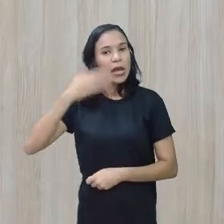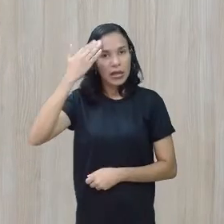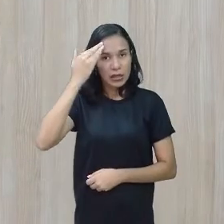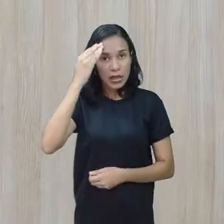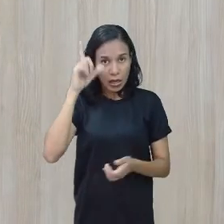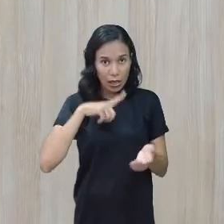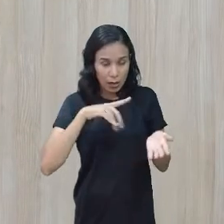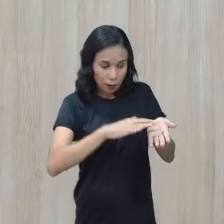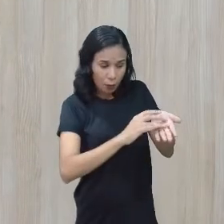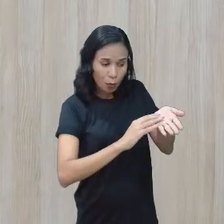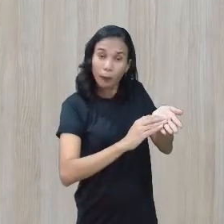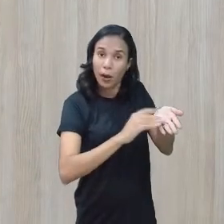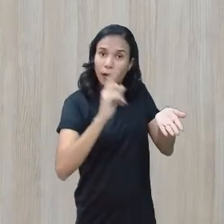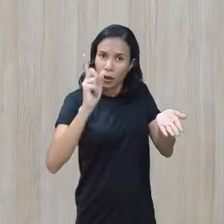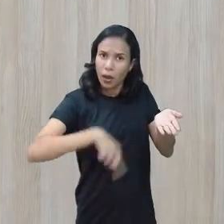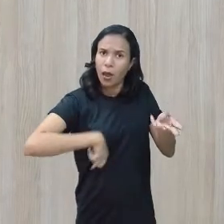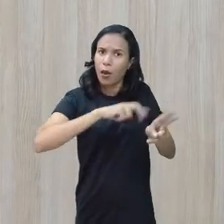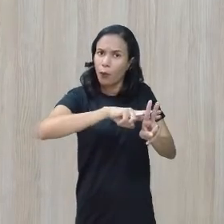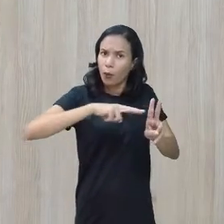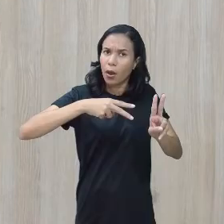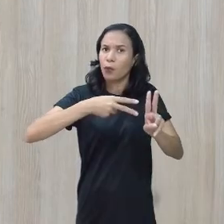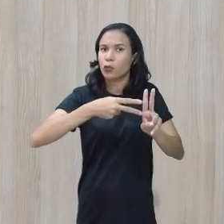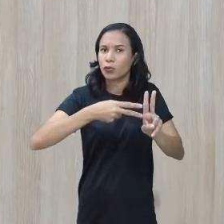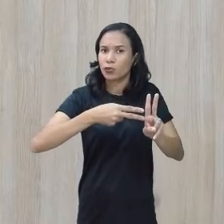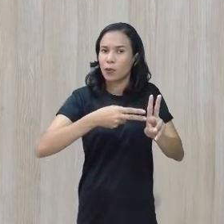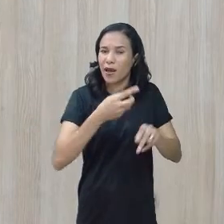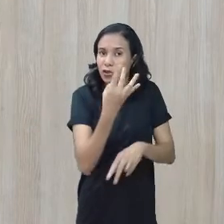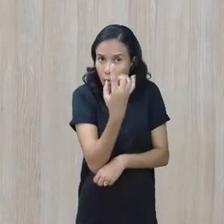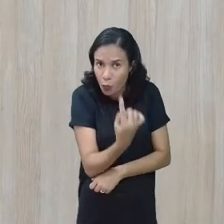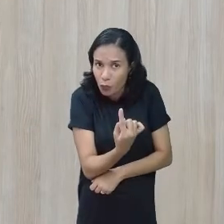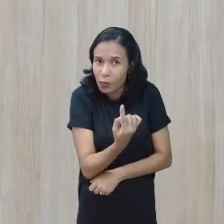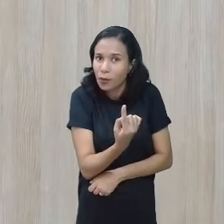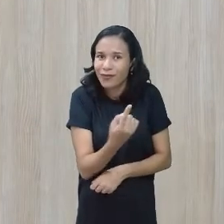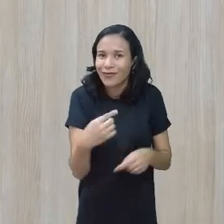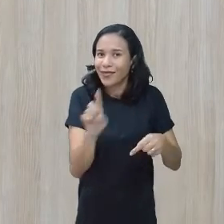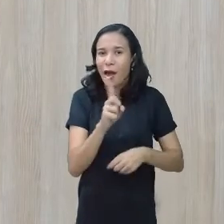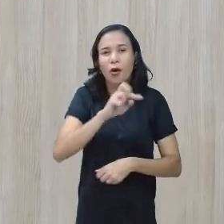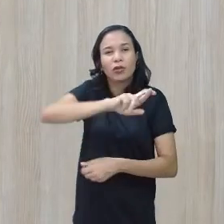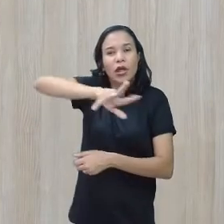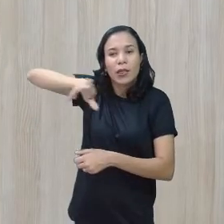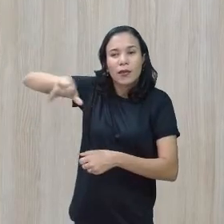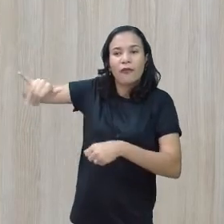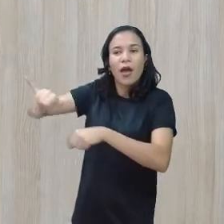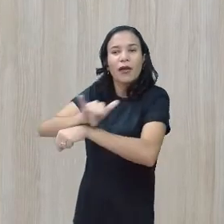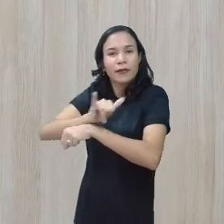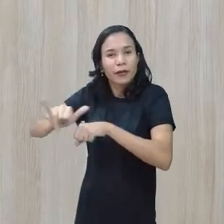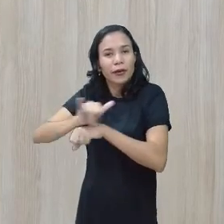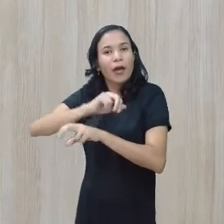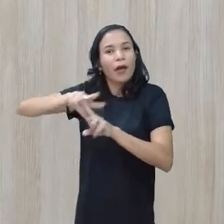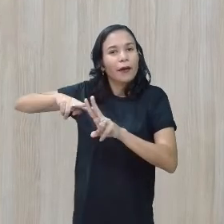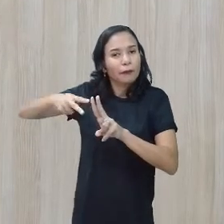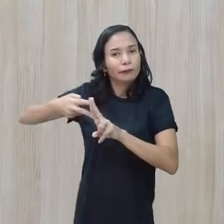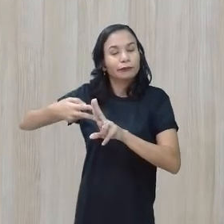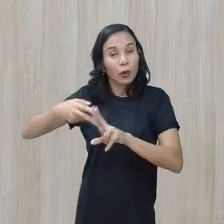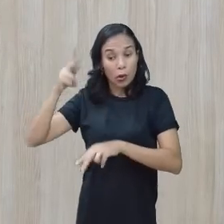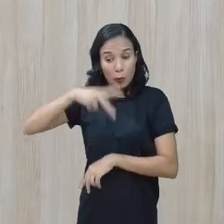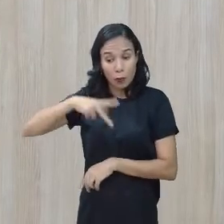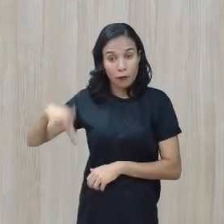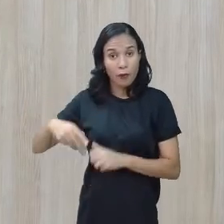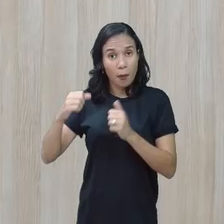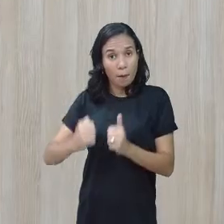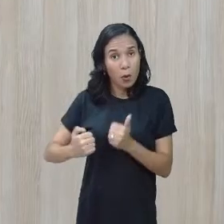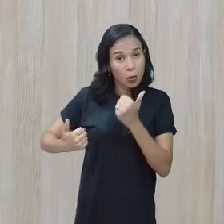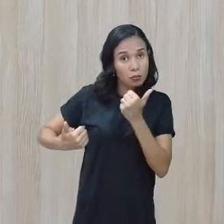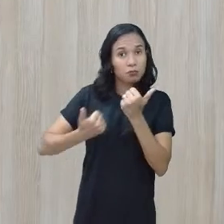é uma ferramenta, é um recurso, mas não é o único, entende? Temos outros recursos onde o professor Alami vai